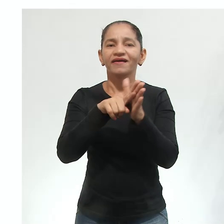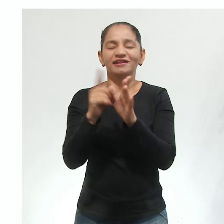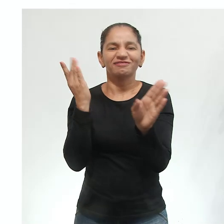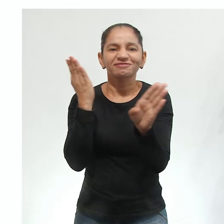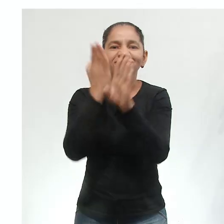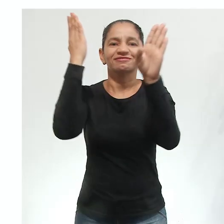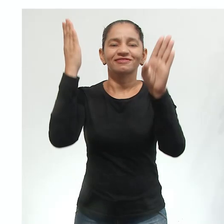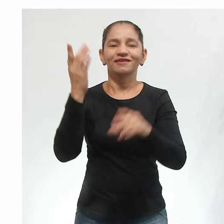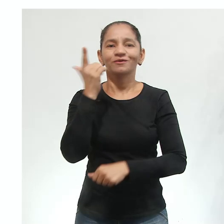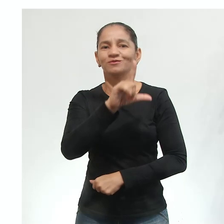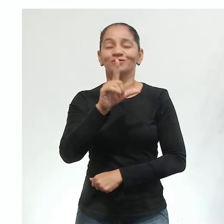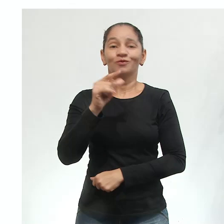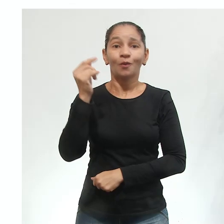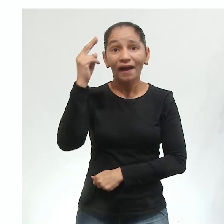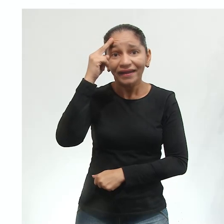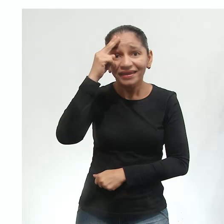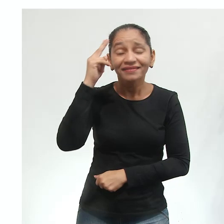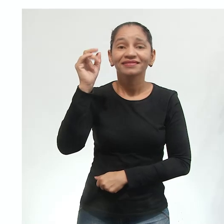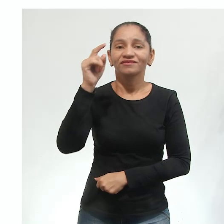o protagonismo